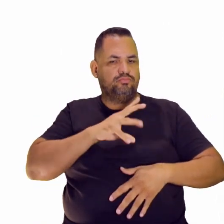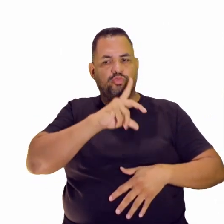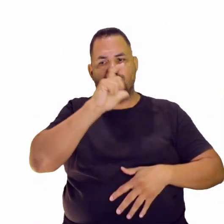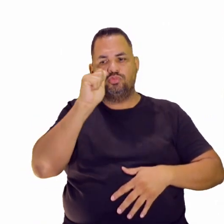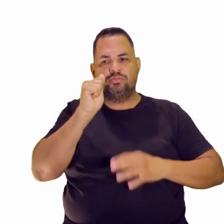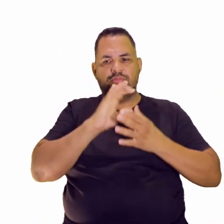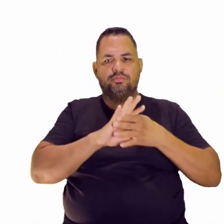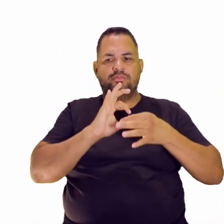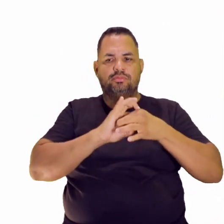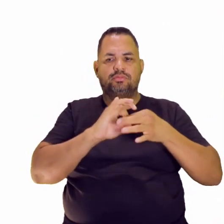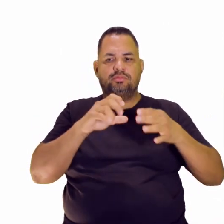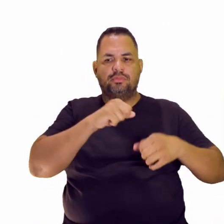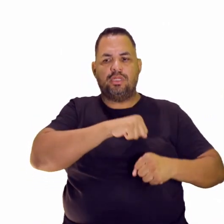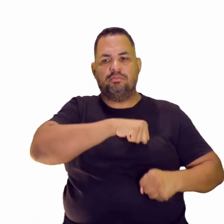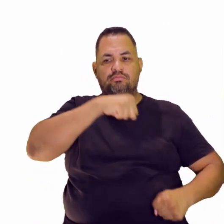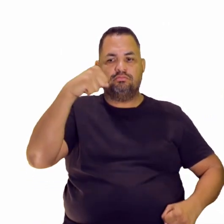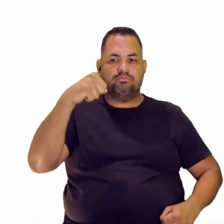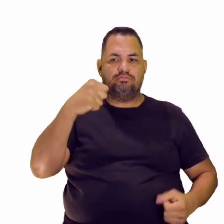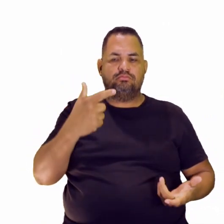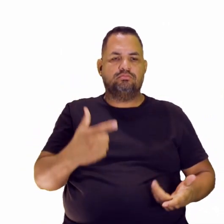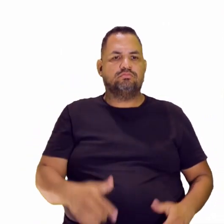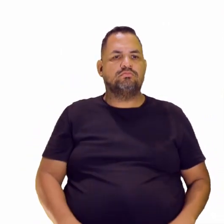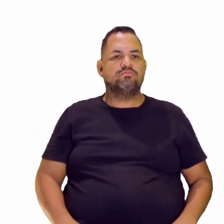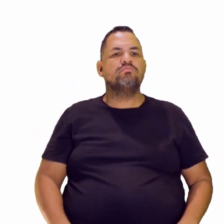que aconteceu naquele dia.